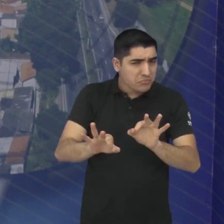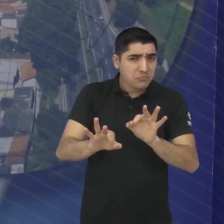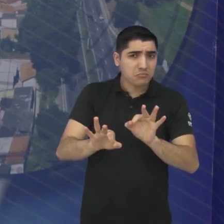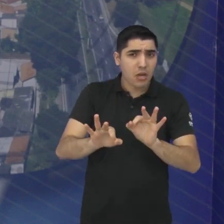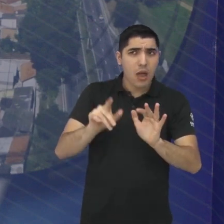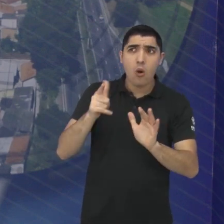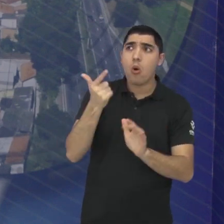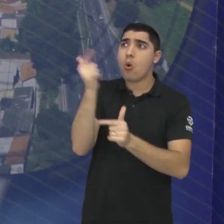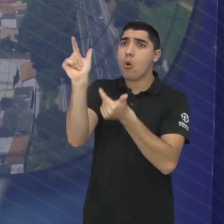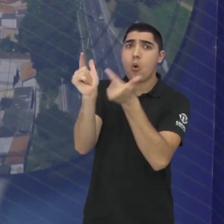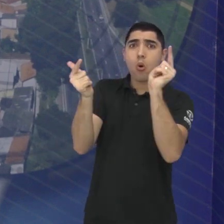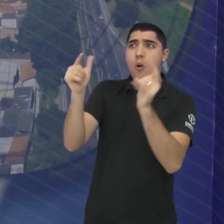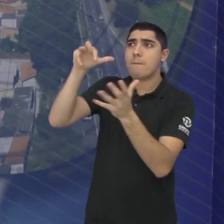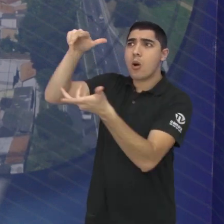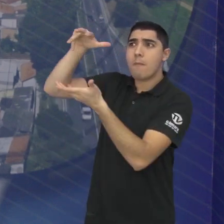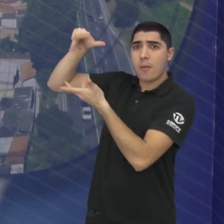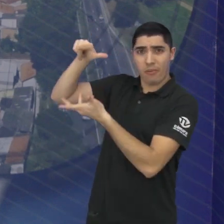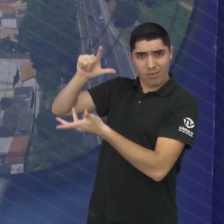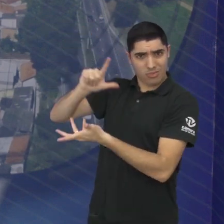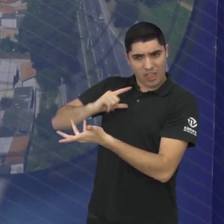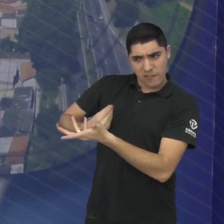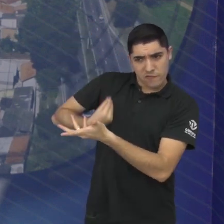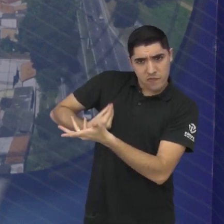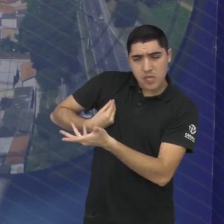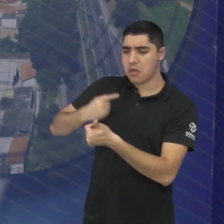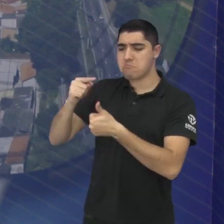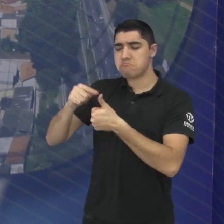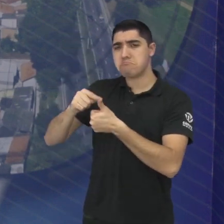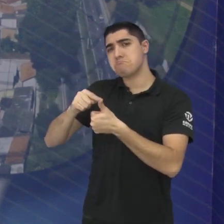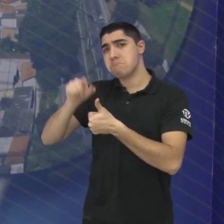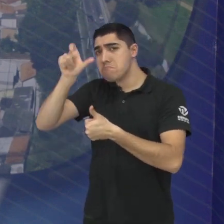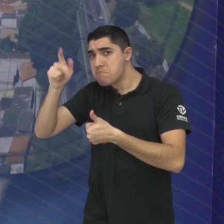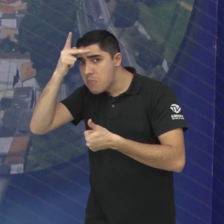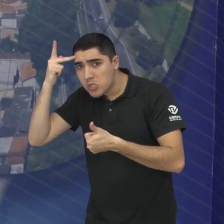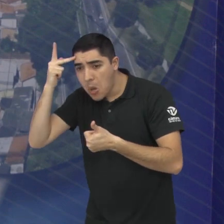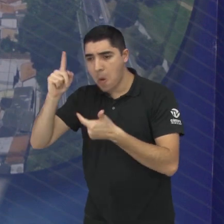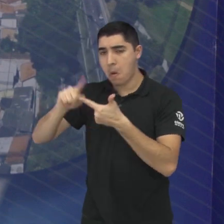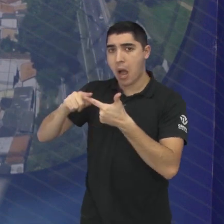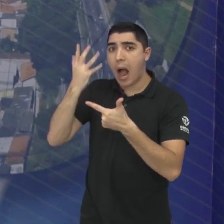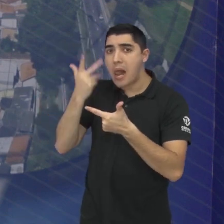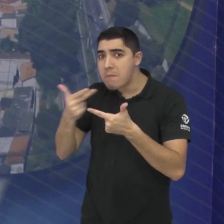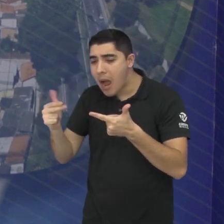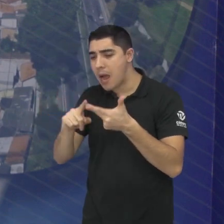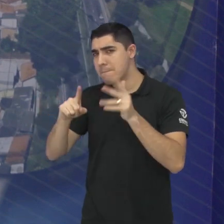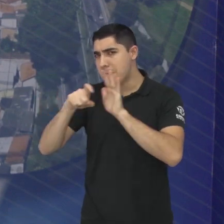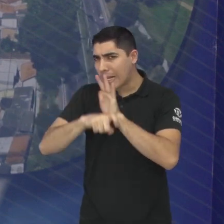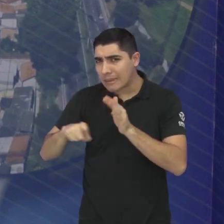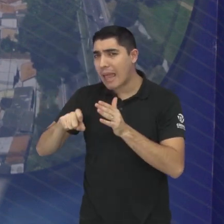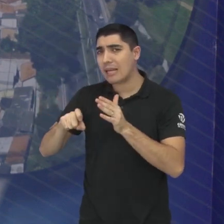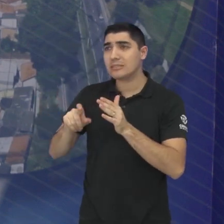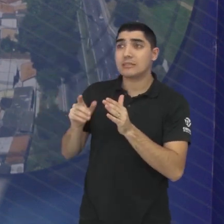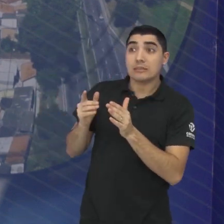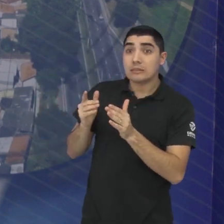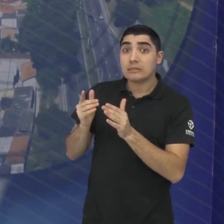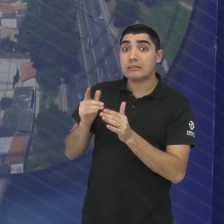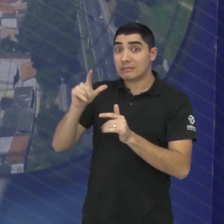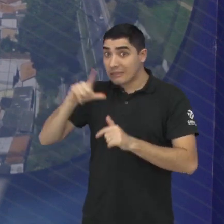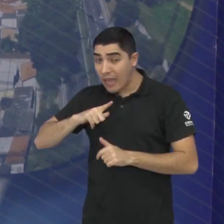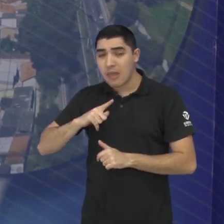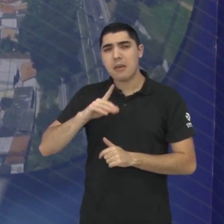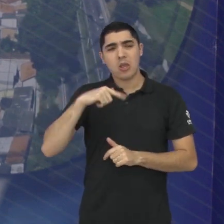há ou não há vida fora da Terra? E se tiver, como seria? Será que o nosso planeta pede por isso? Será que já